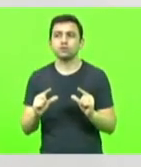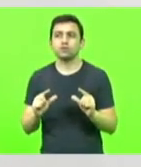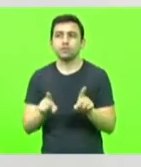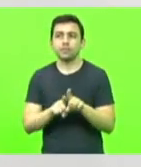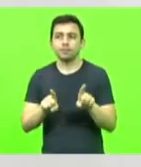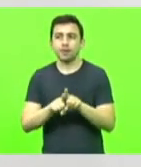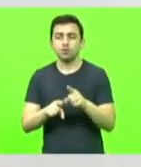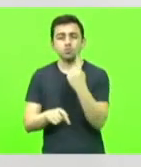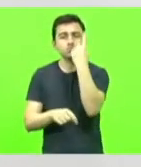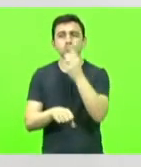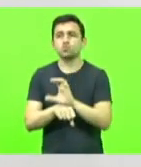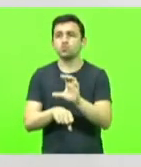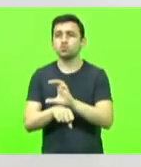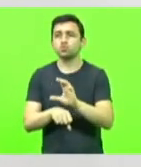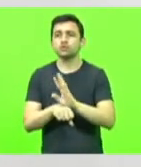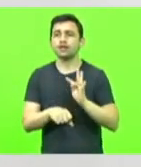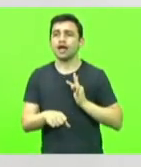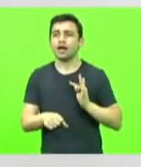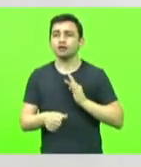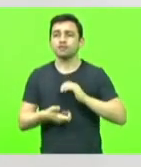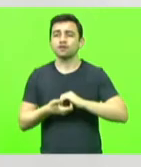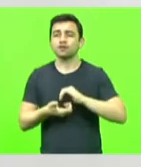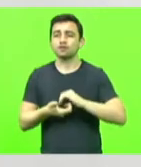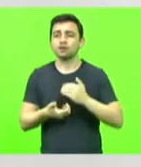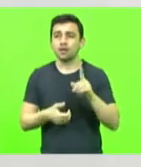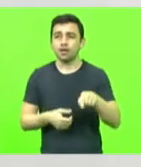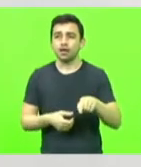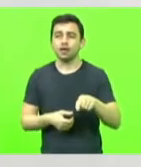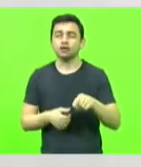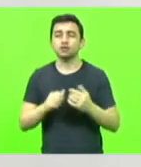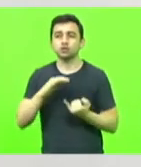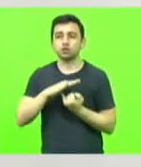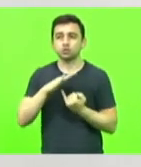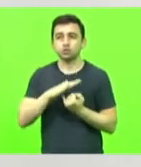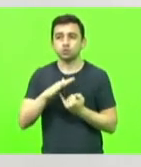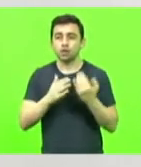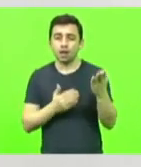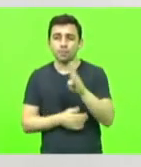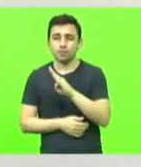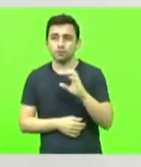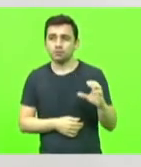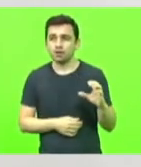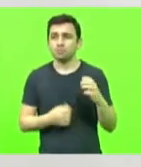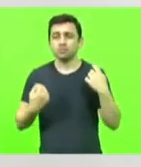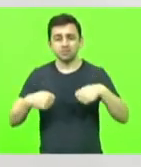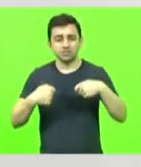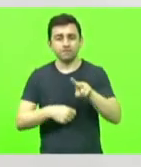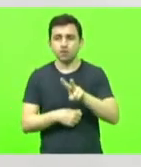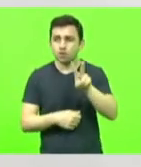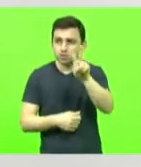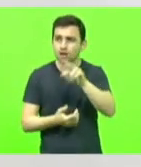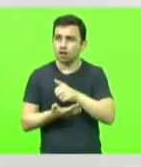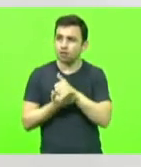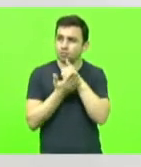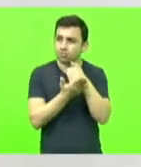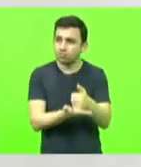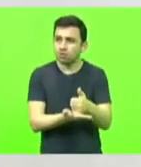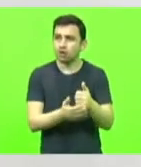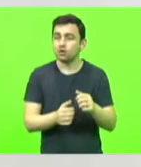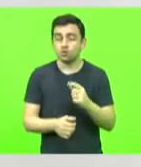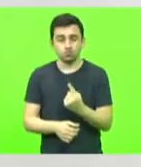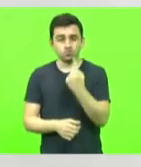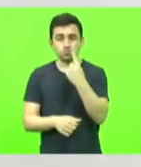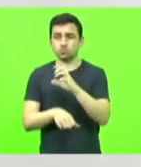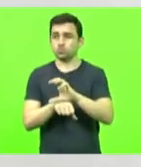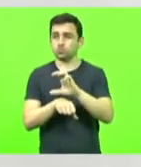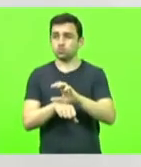curso técnico de defesa civil do Brasil no Instituto Federal Catarinense de Camboriú. Temos que valorizar e apoiar. Temos o único curso de